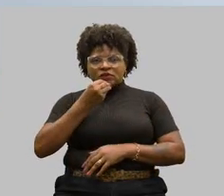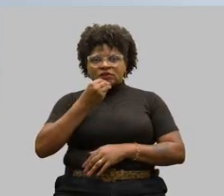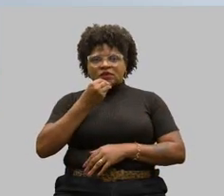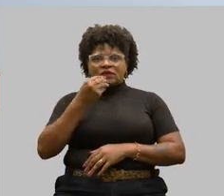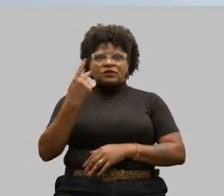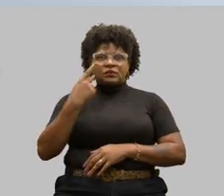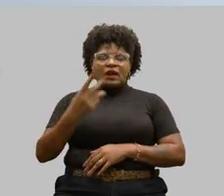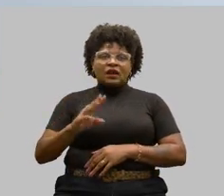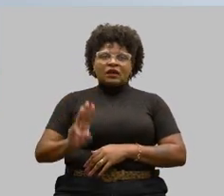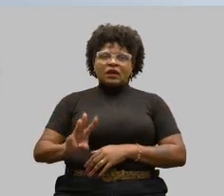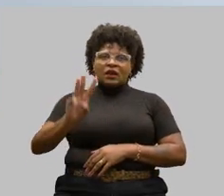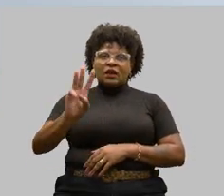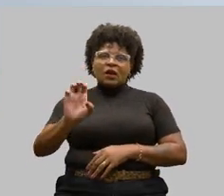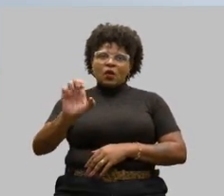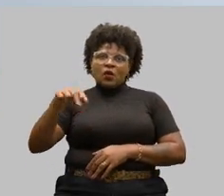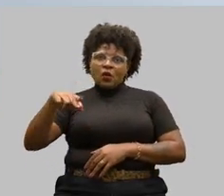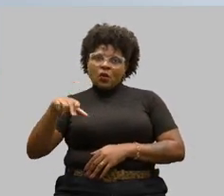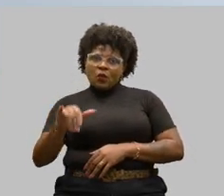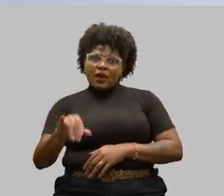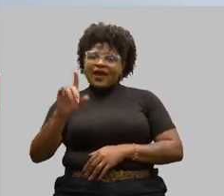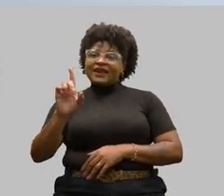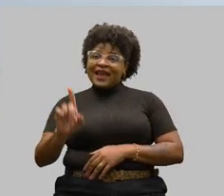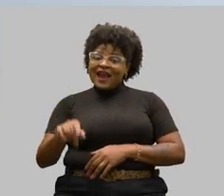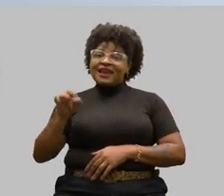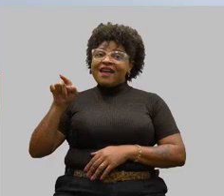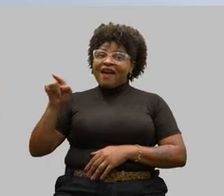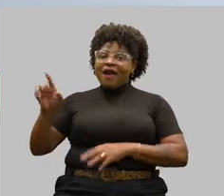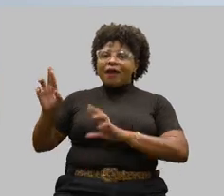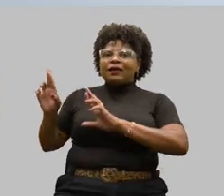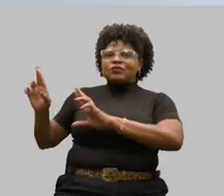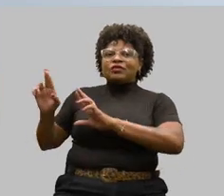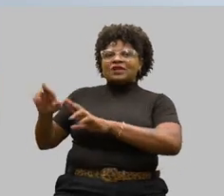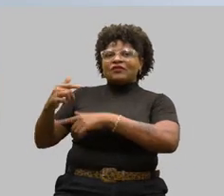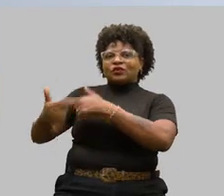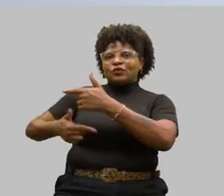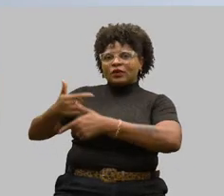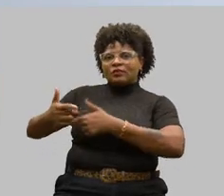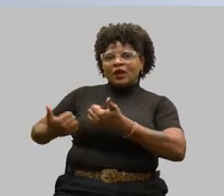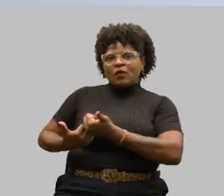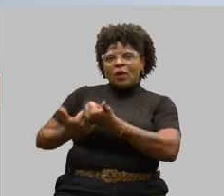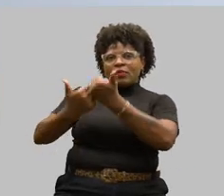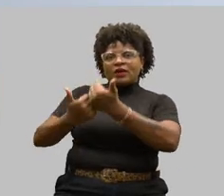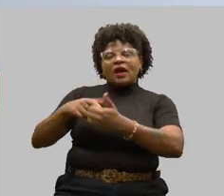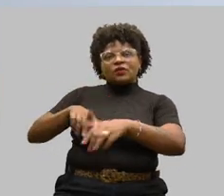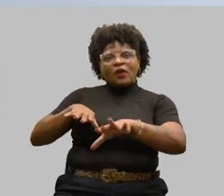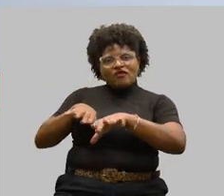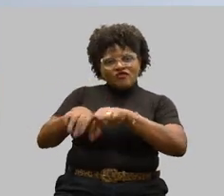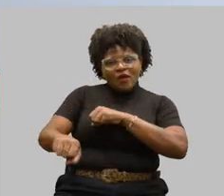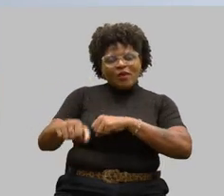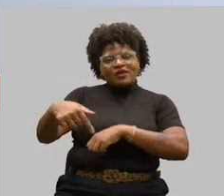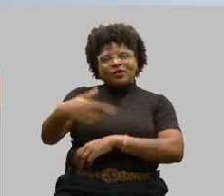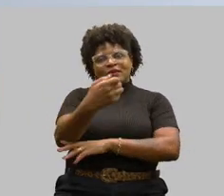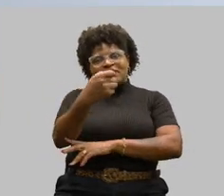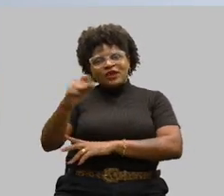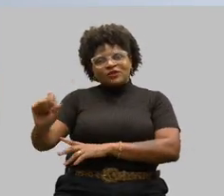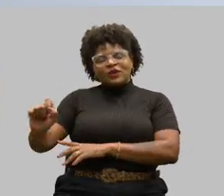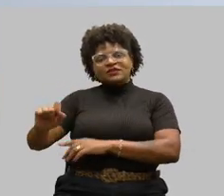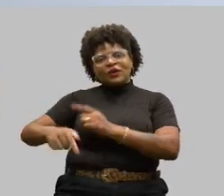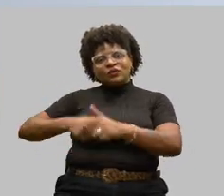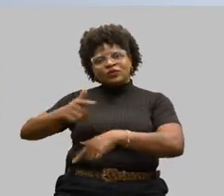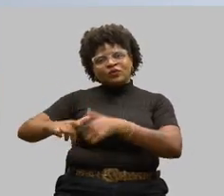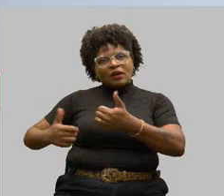o Henry é um consultor de emprego apoiado formado pela associação de emprego apoiado que está dentro da